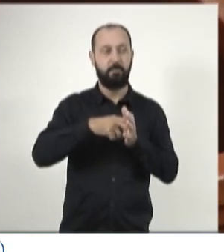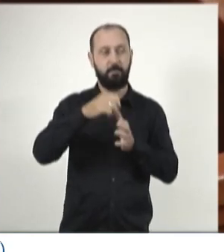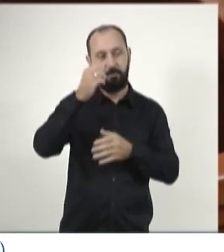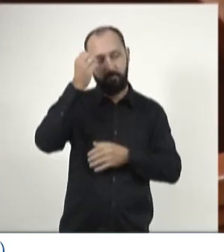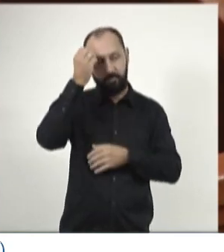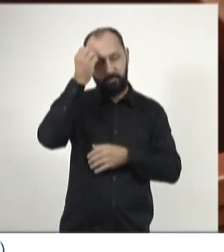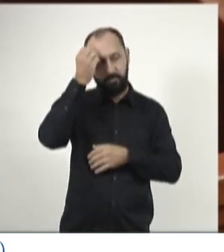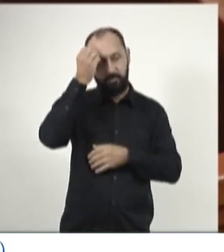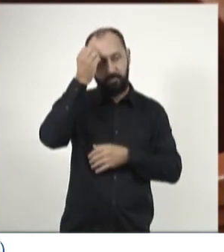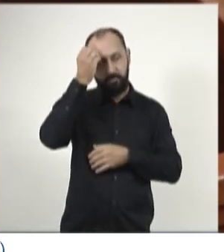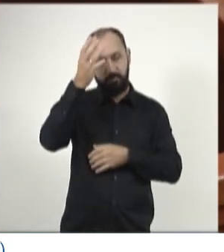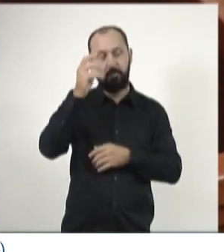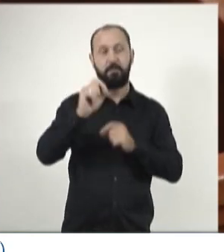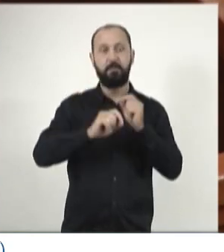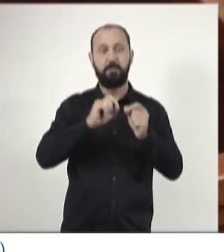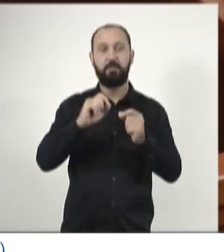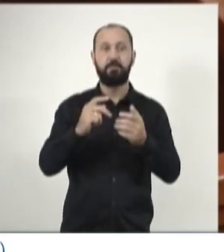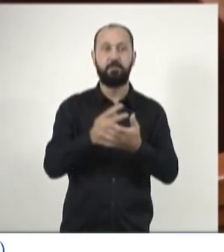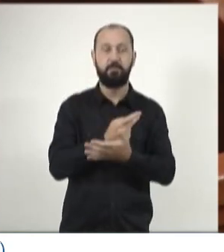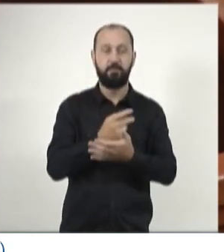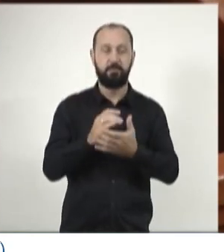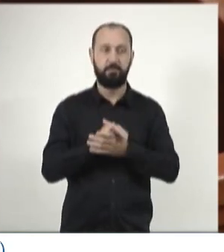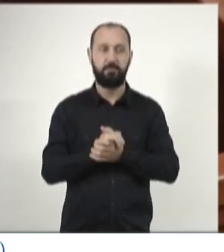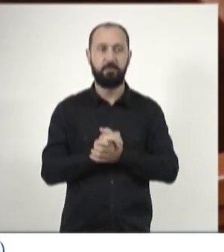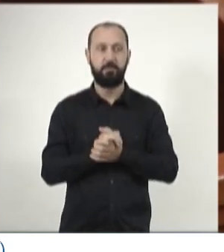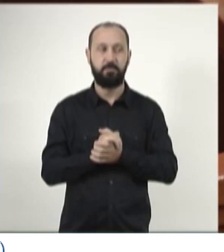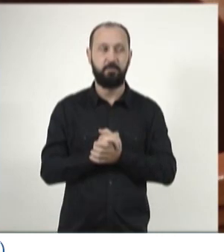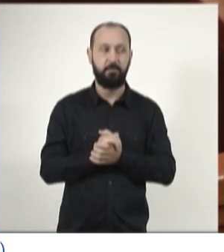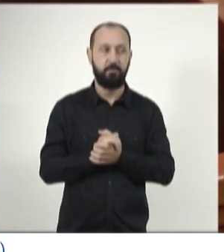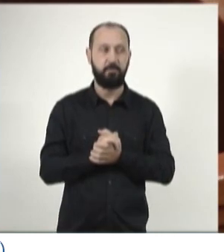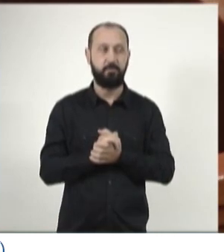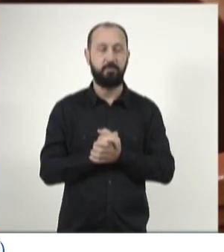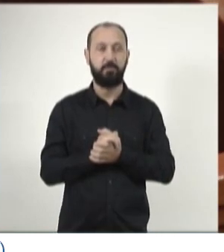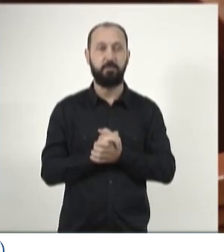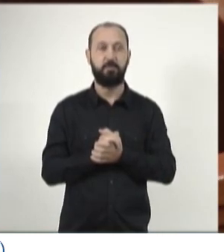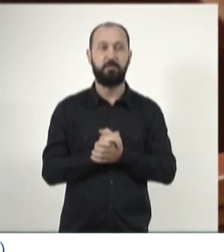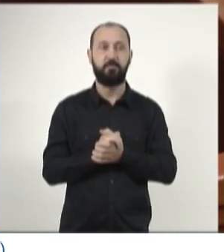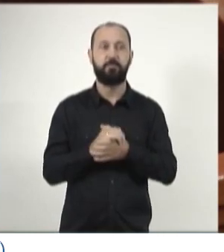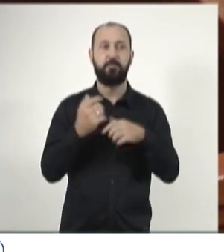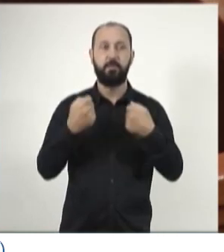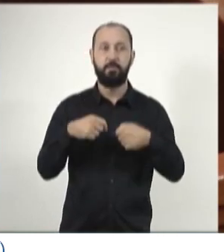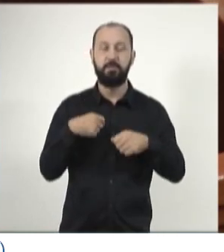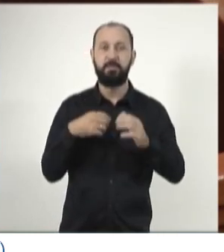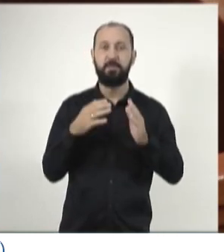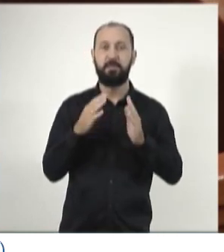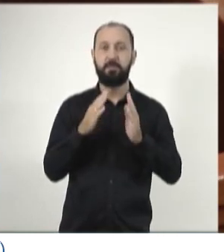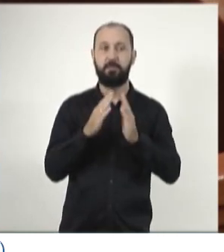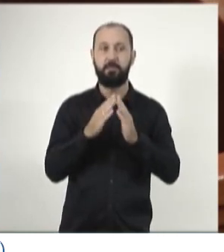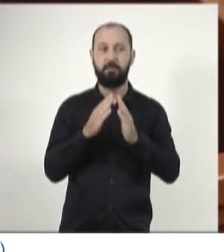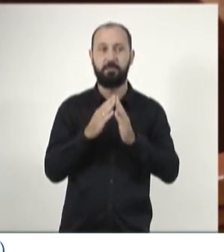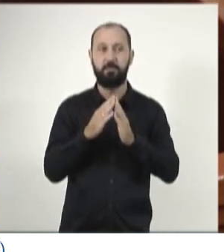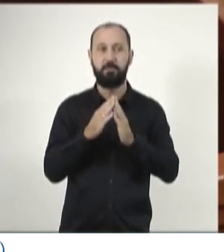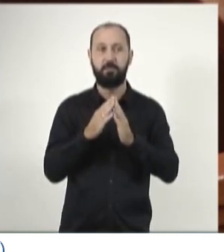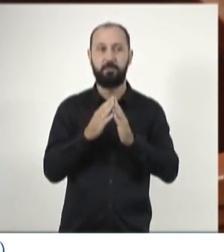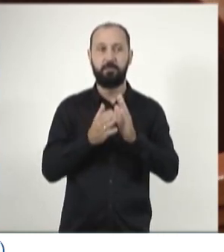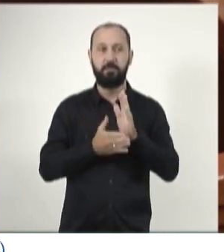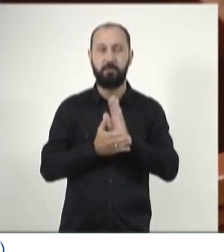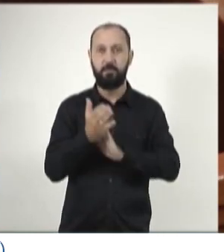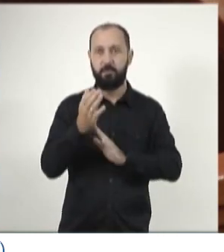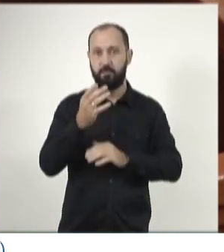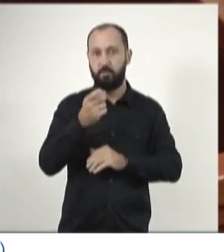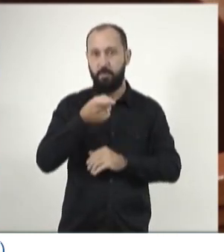ao certo o que tinha acontecido. E eu precisei sair de casa 1h da